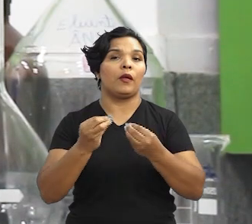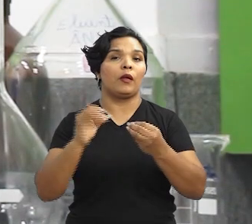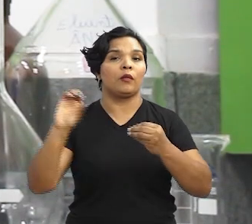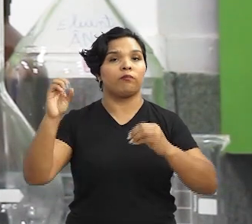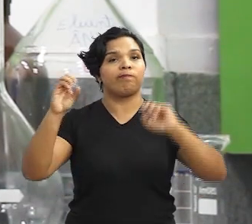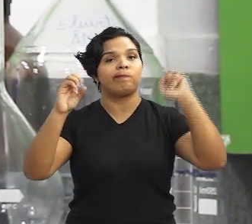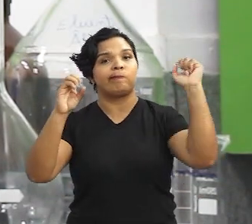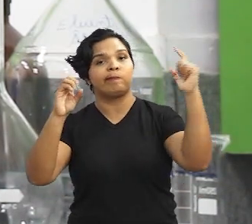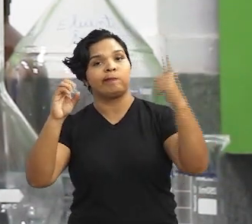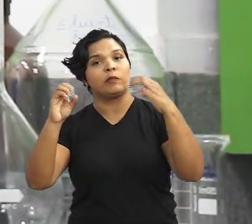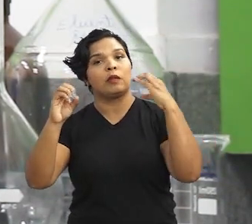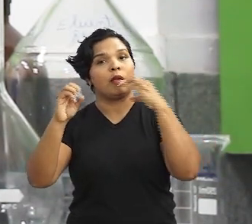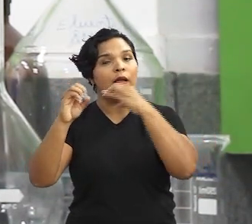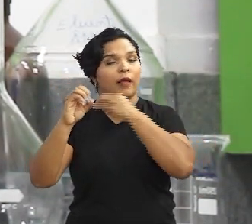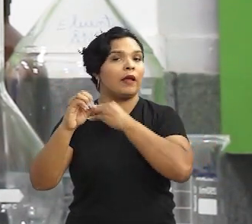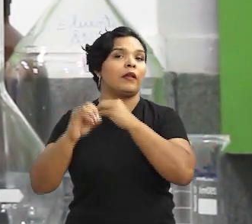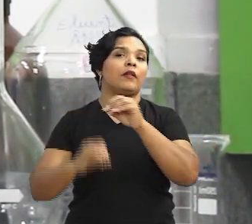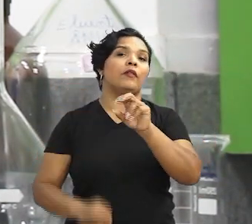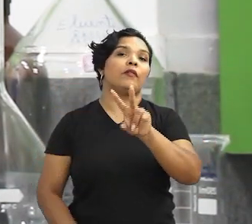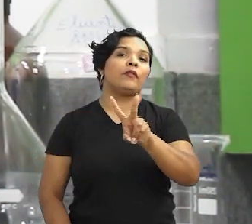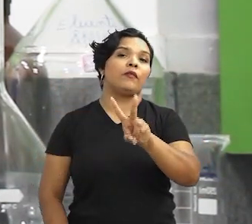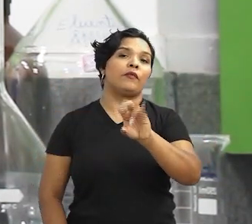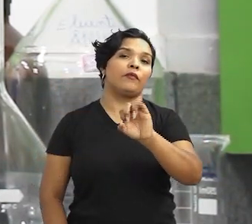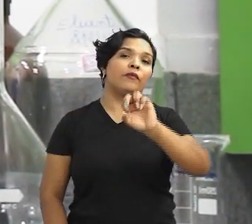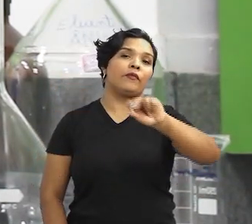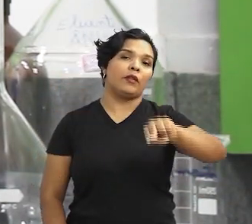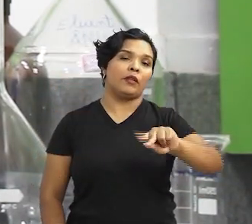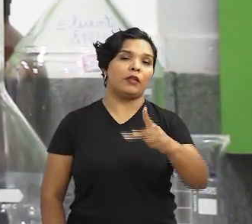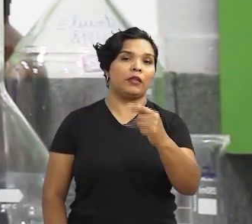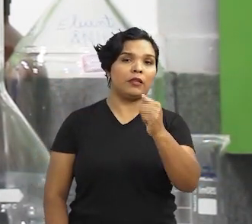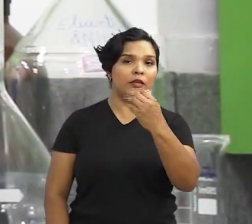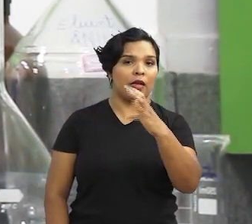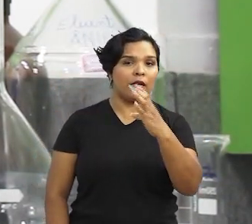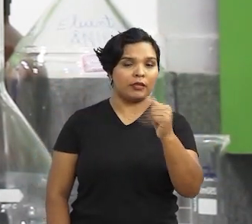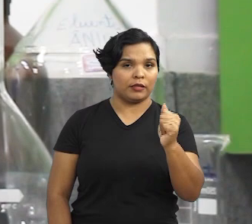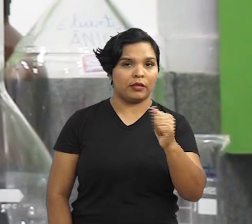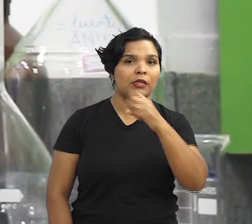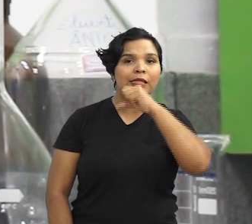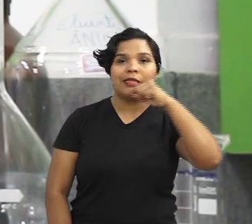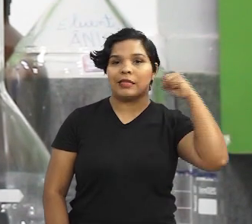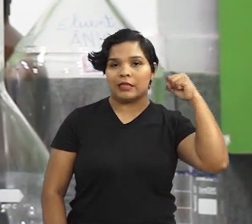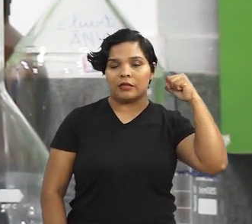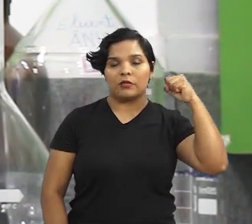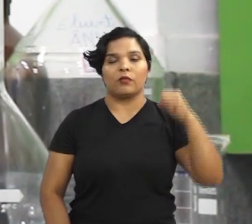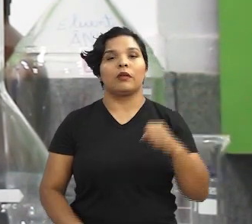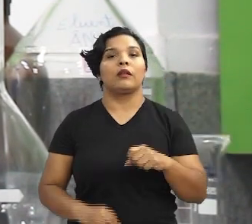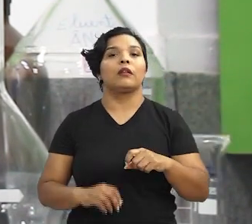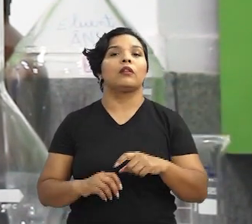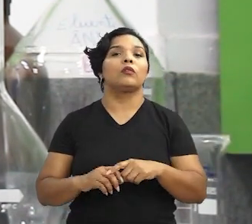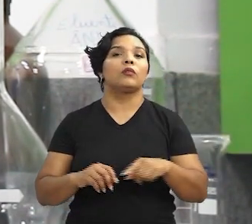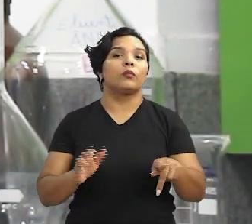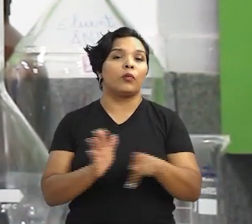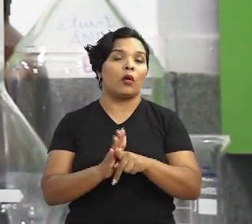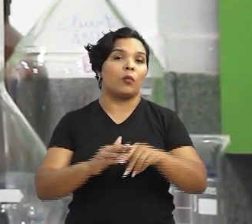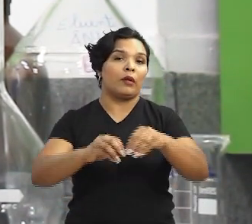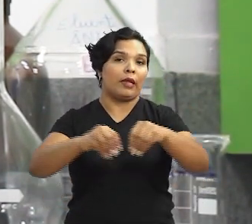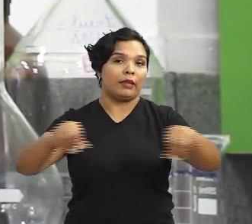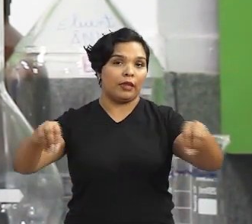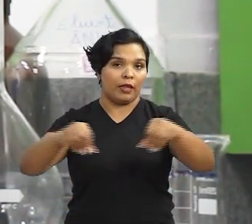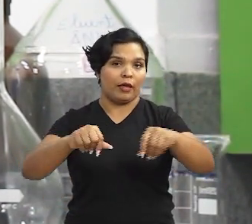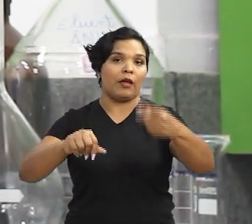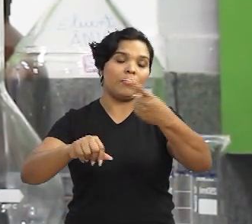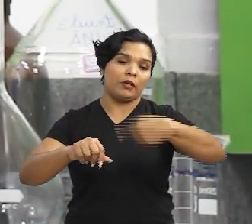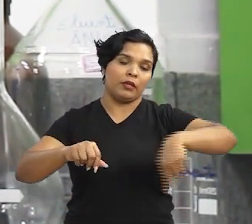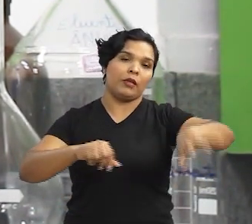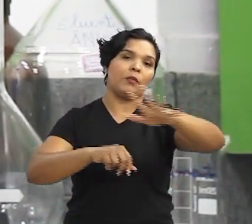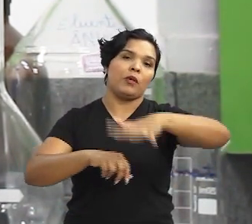gás do efeito estufa a partir da aplicação de vinhaça, que é um subproduto da cana-de-açúcar, no solo. Então